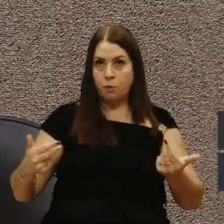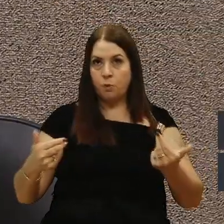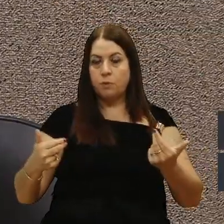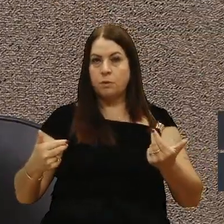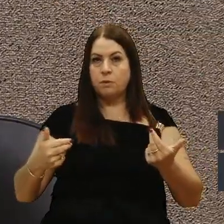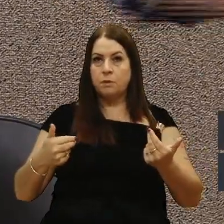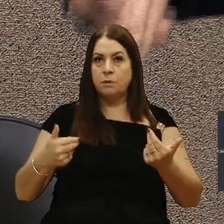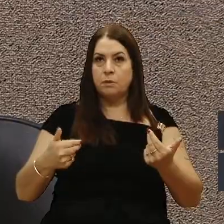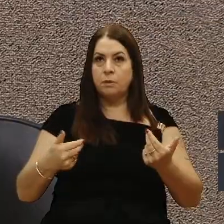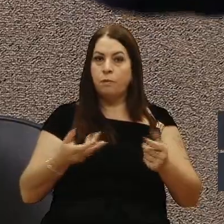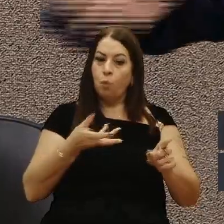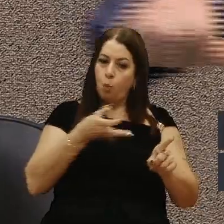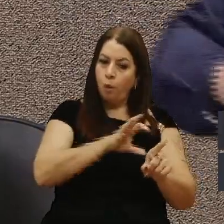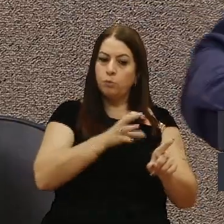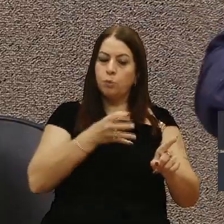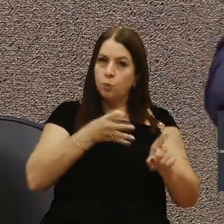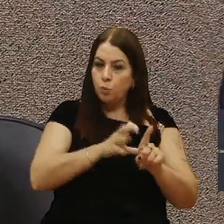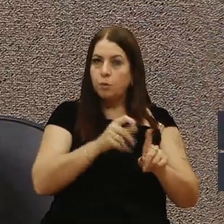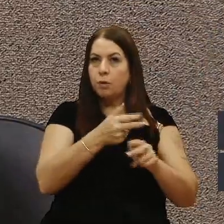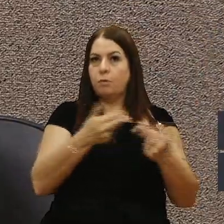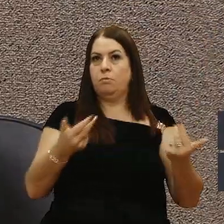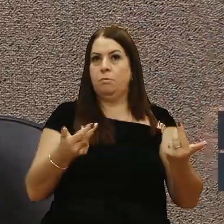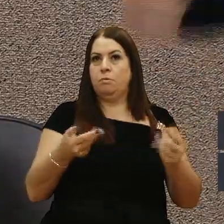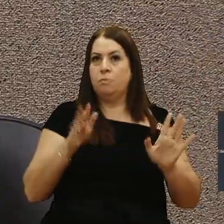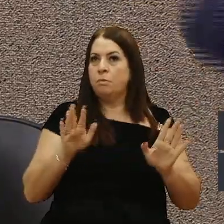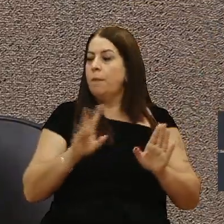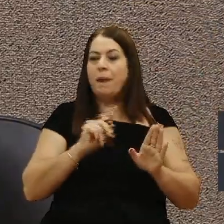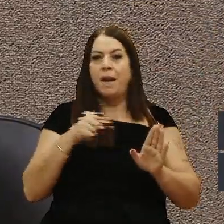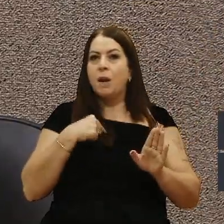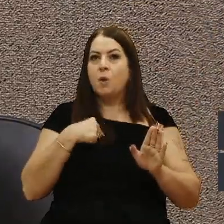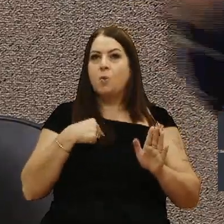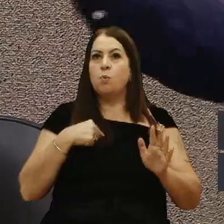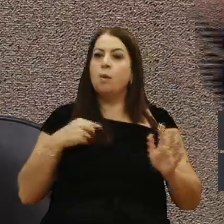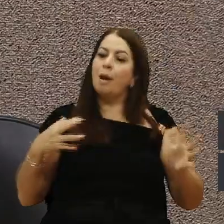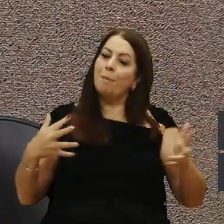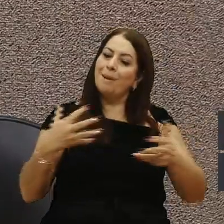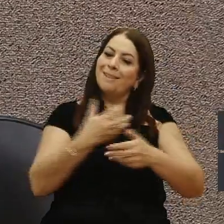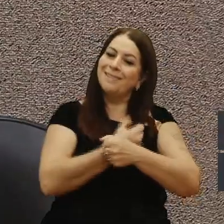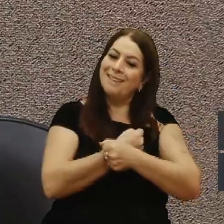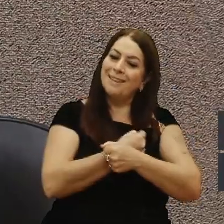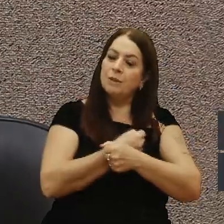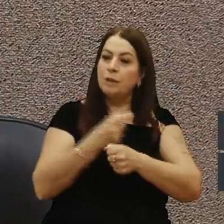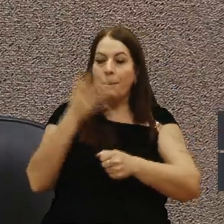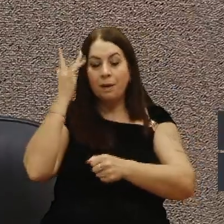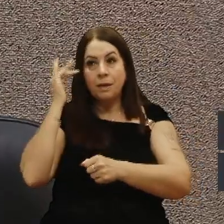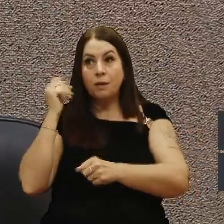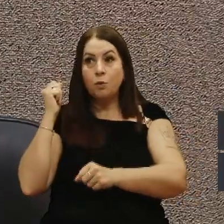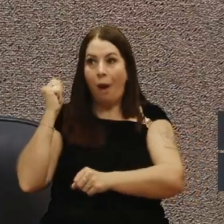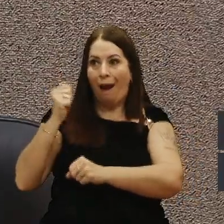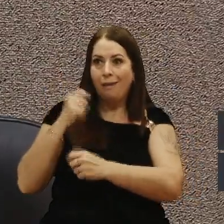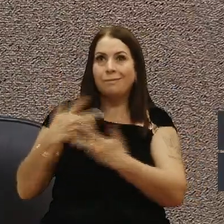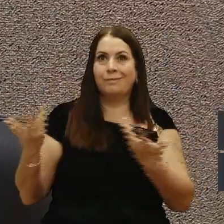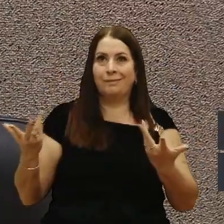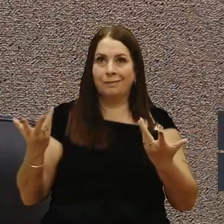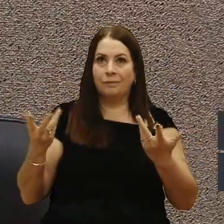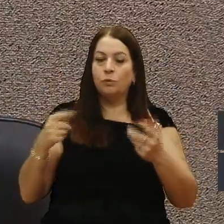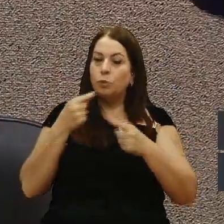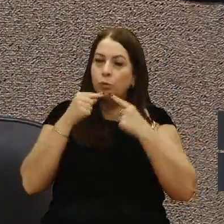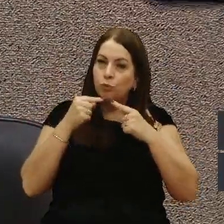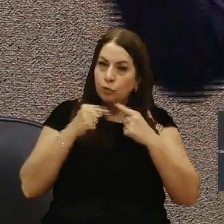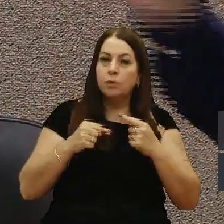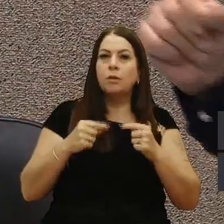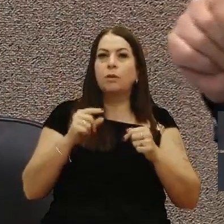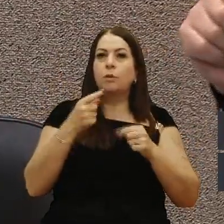fica sempre contrária àquela coisa. Agora, não eu abraçado hoje e amanhã dando facada nas costas. Quando que eu tenho que criticar,